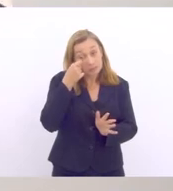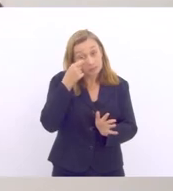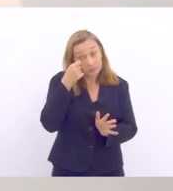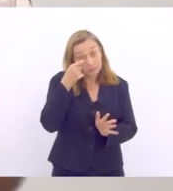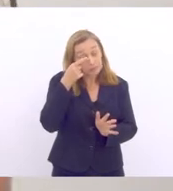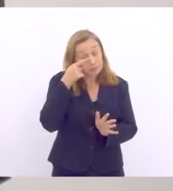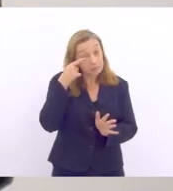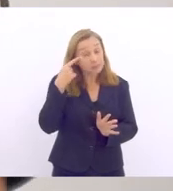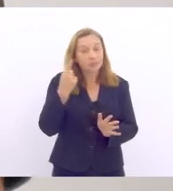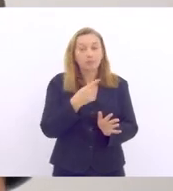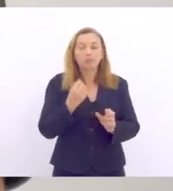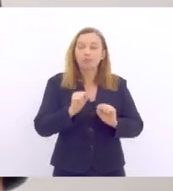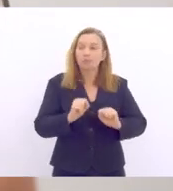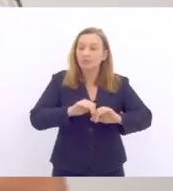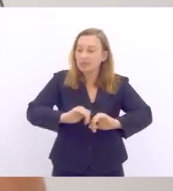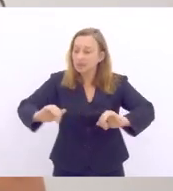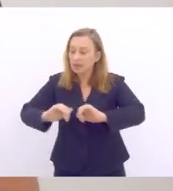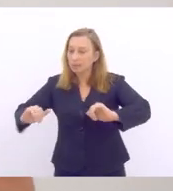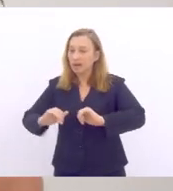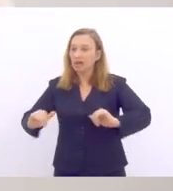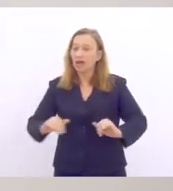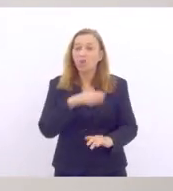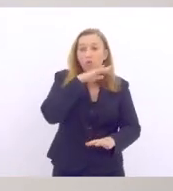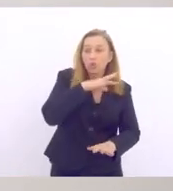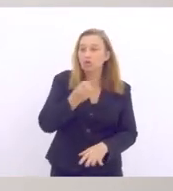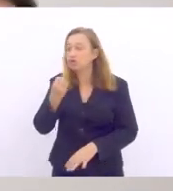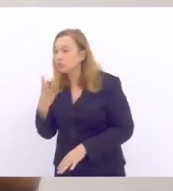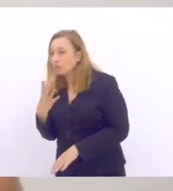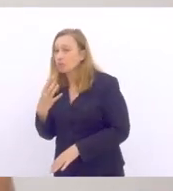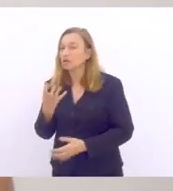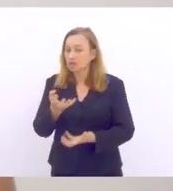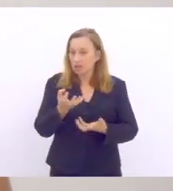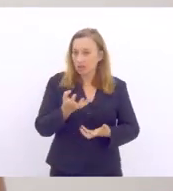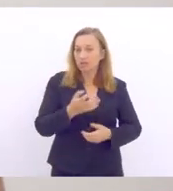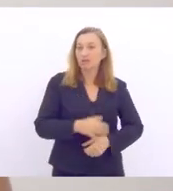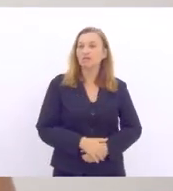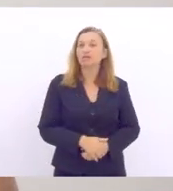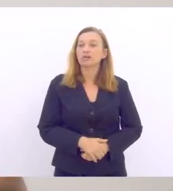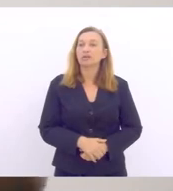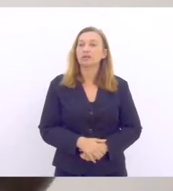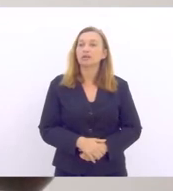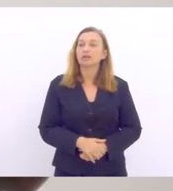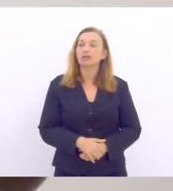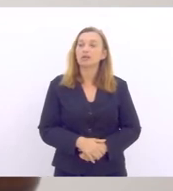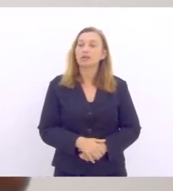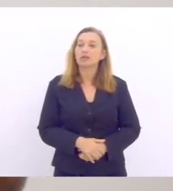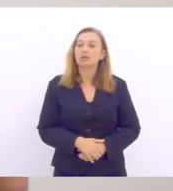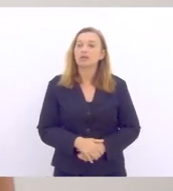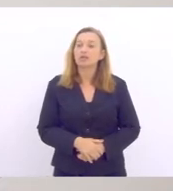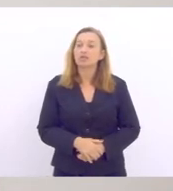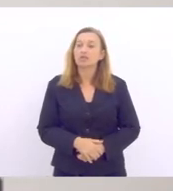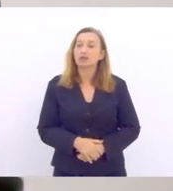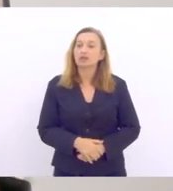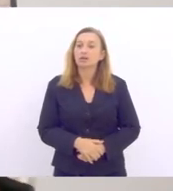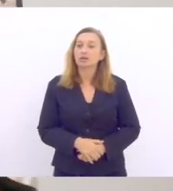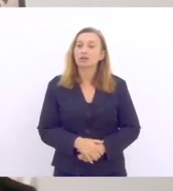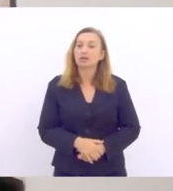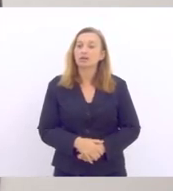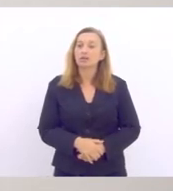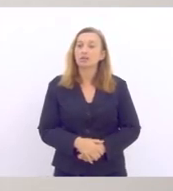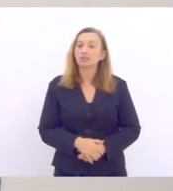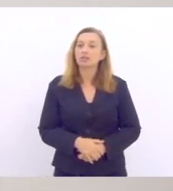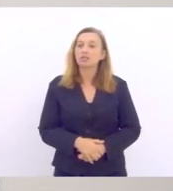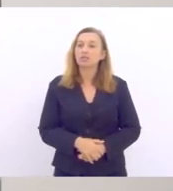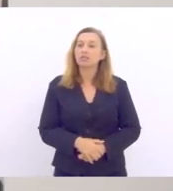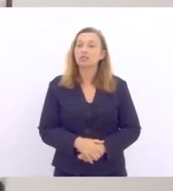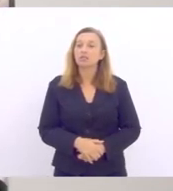separar o joio do trigo. É isso que nós queremos, separar o joio do trigo. Tá? Então, assim, a